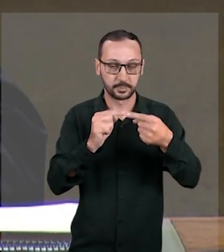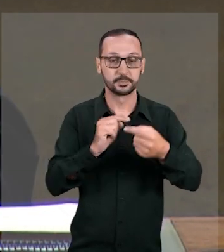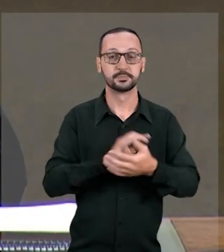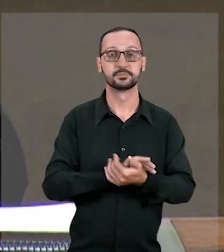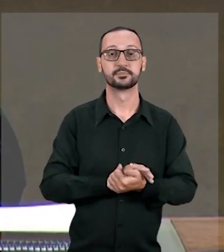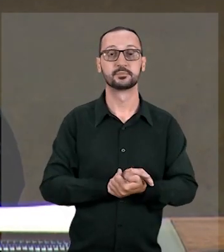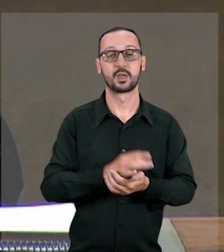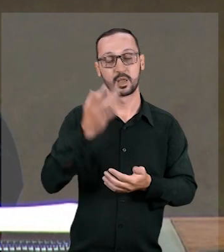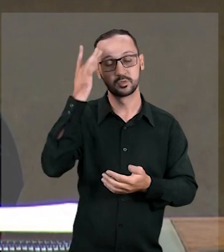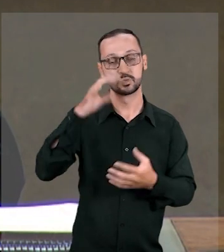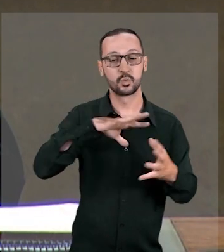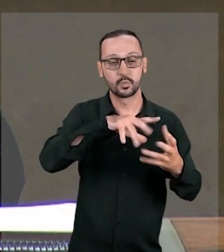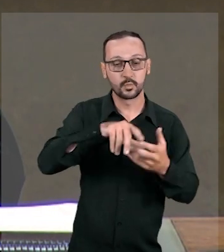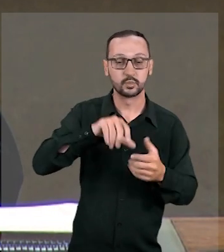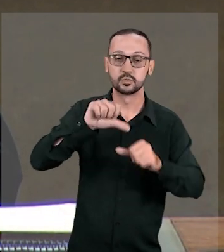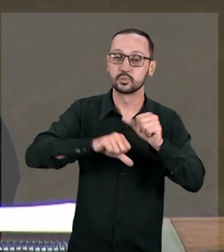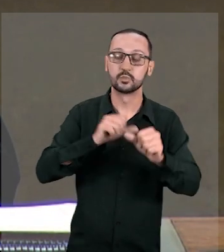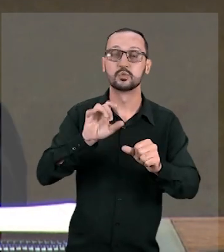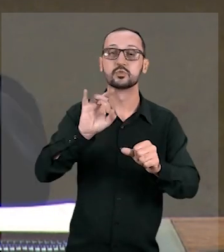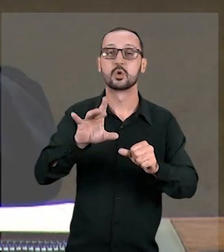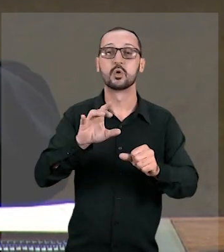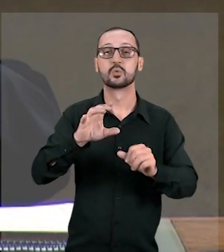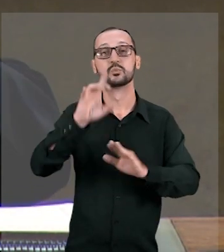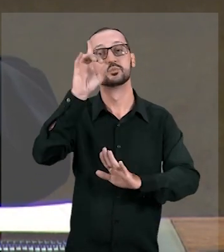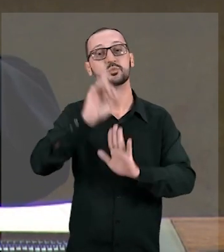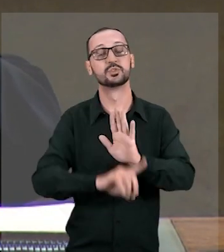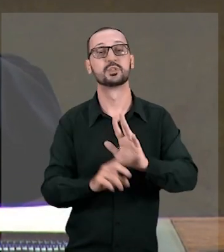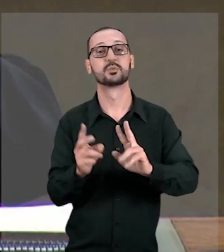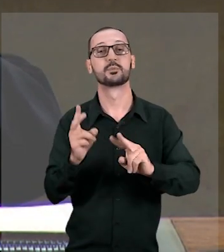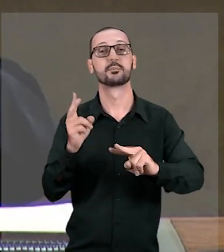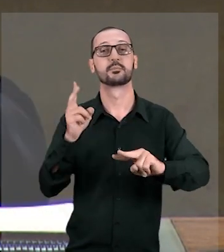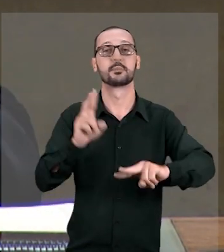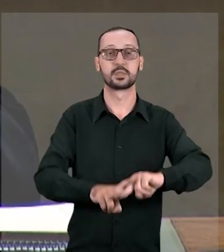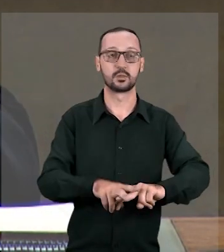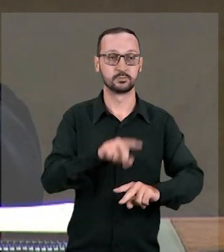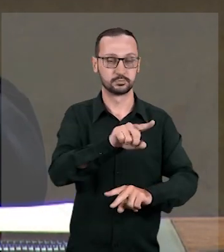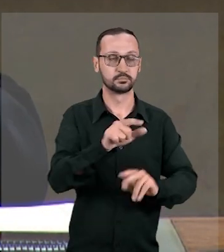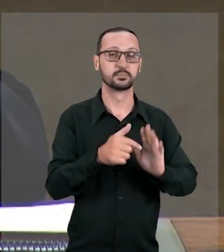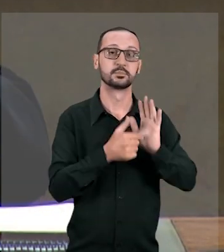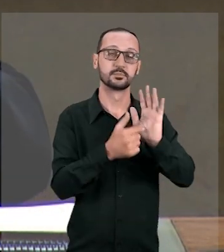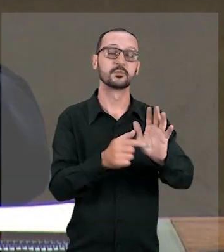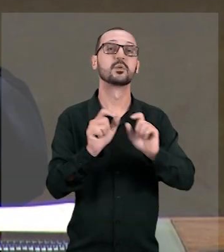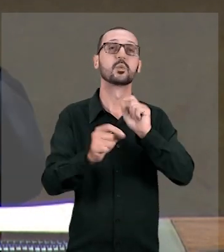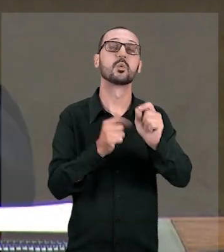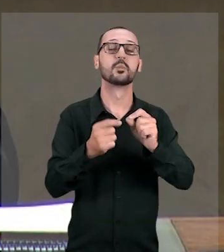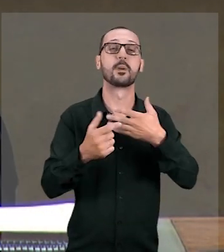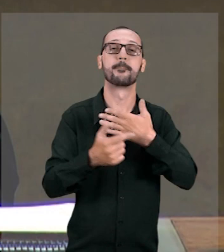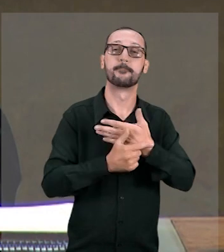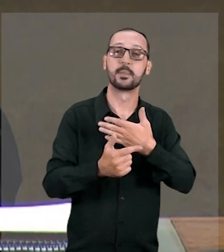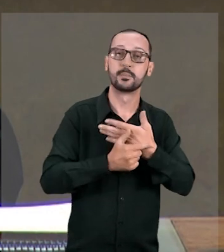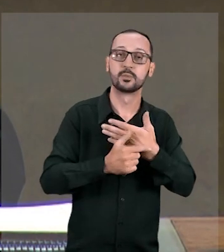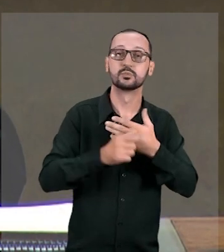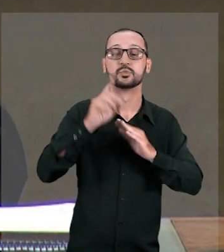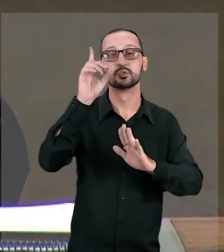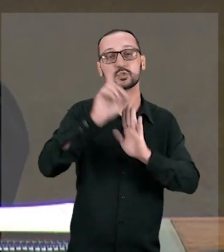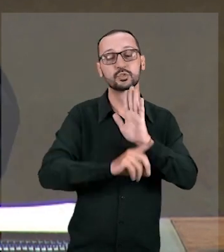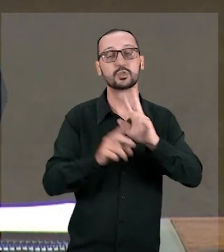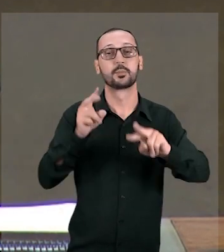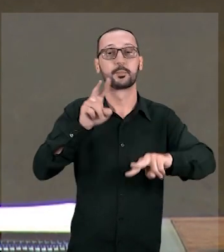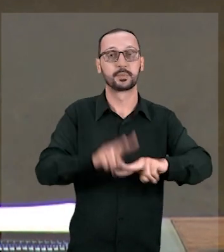acho que não se muda o mundo com o direito penal. Portanto, a exposição dele foi sobre o papel do direito penal na